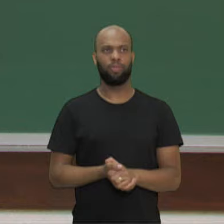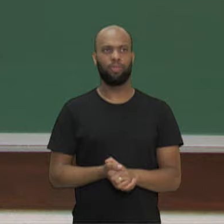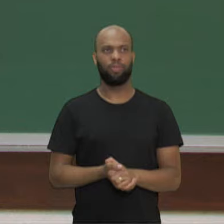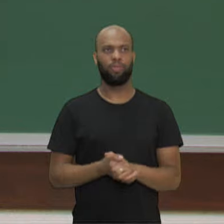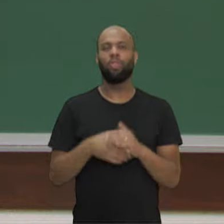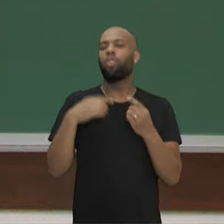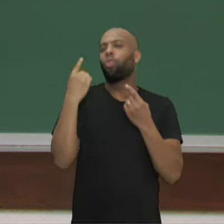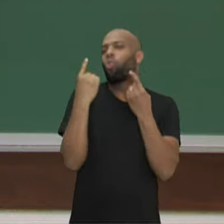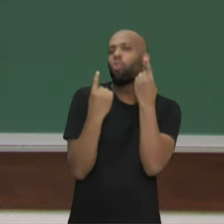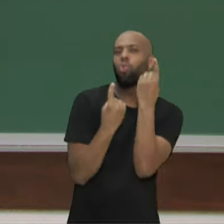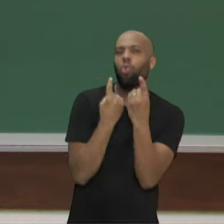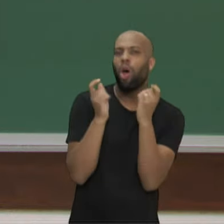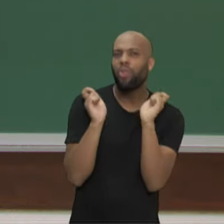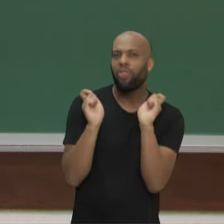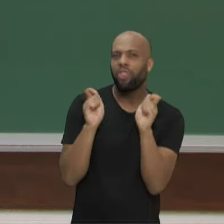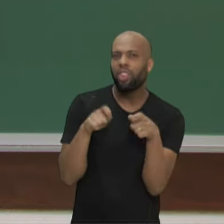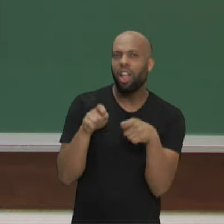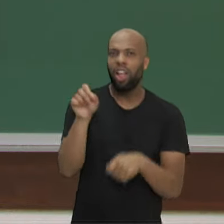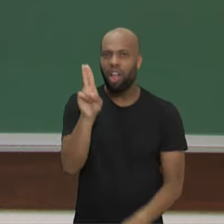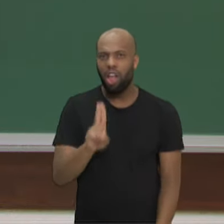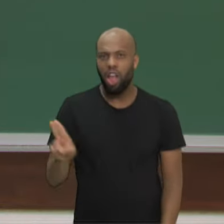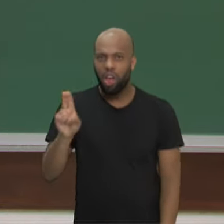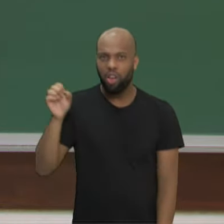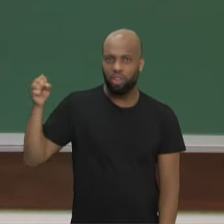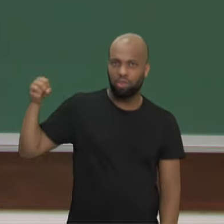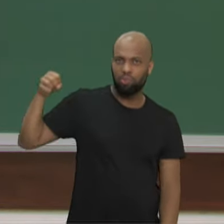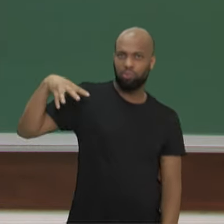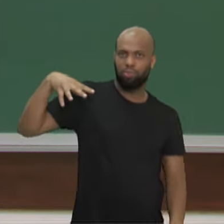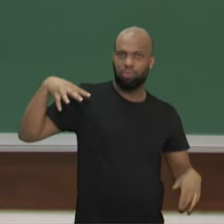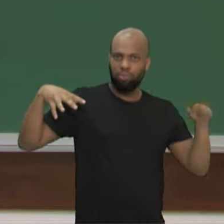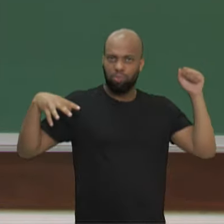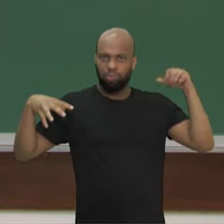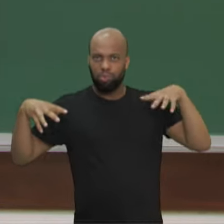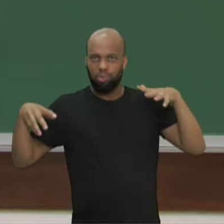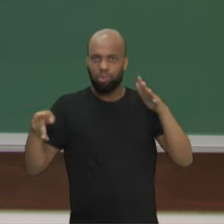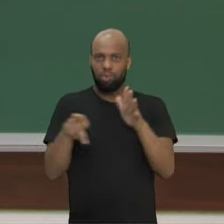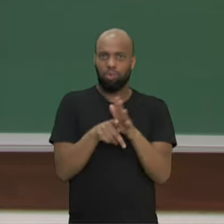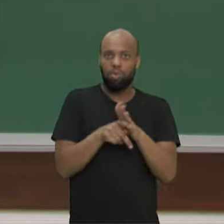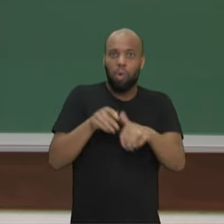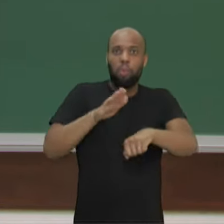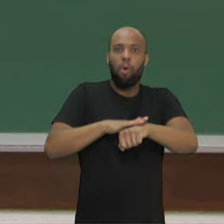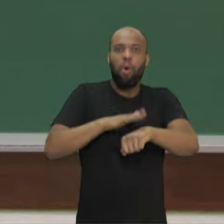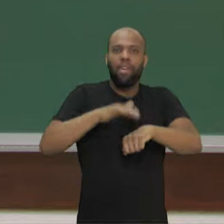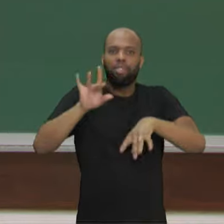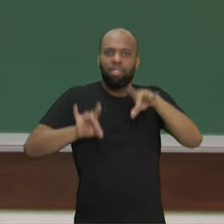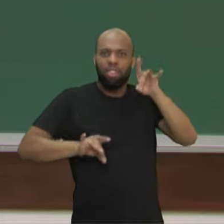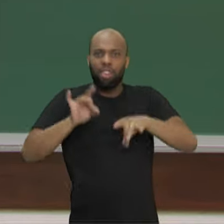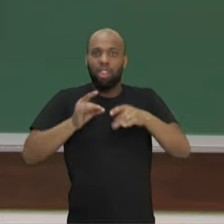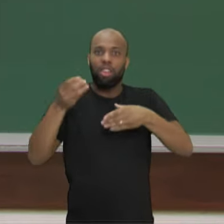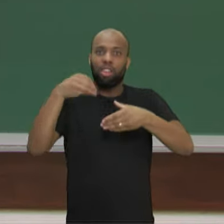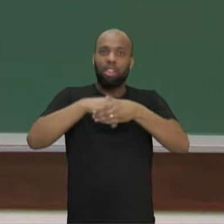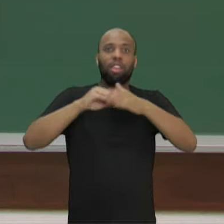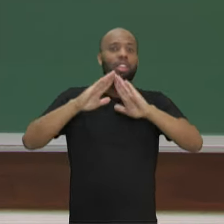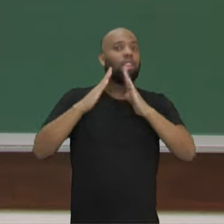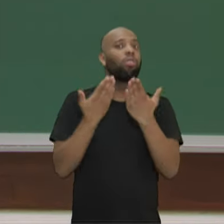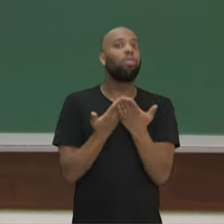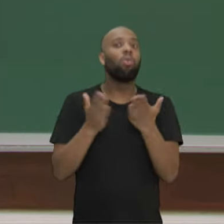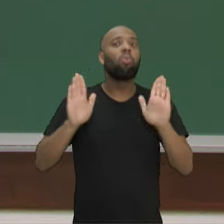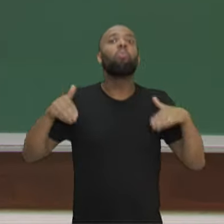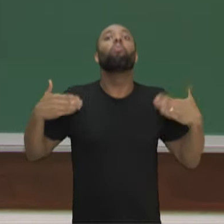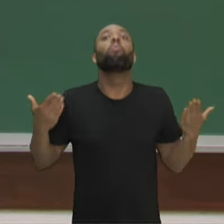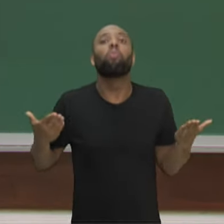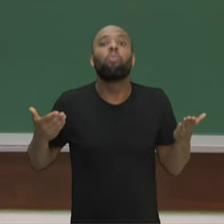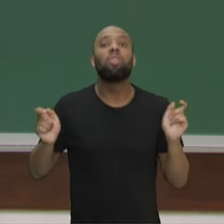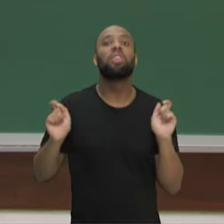Quais são as possibilidades de uso da iluminação em cenas teatrais realizadas na escola? Quais